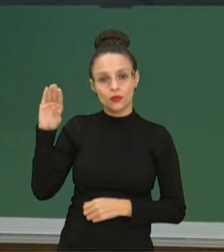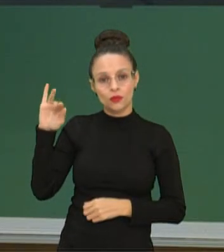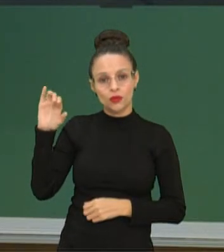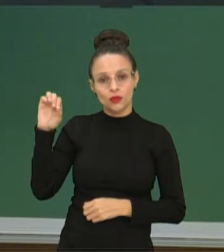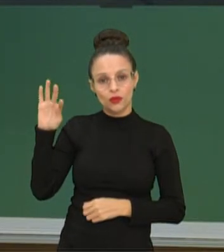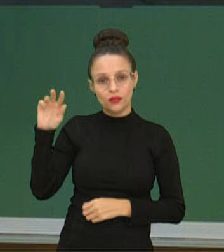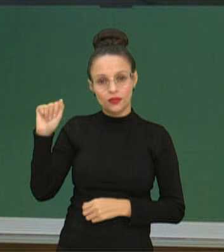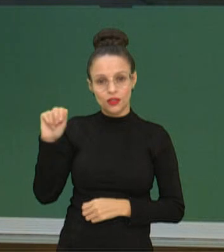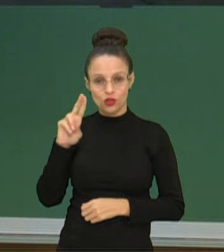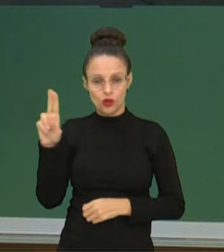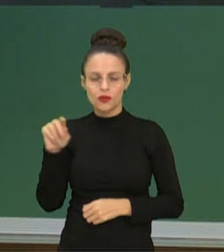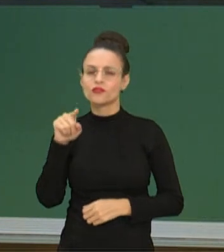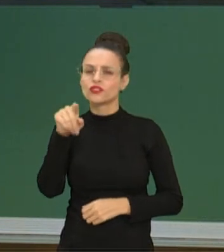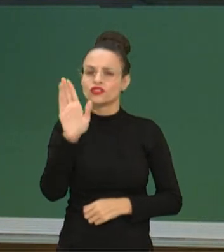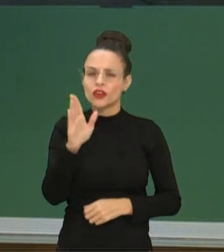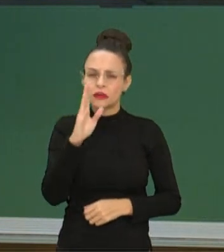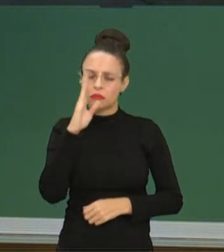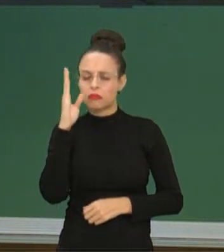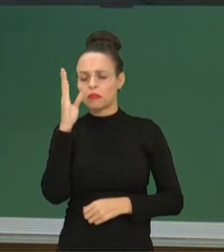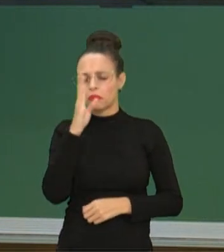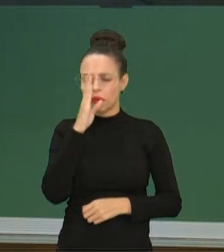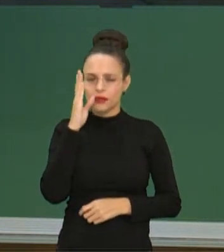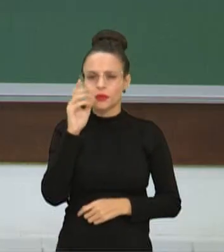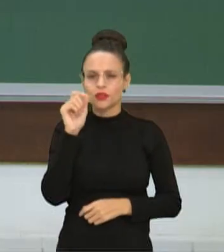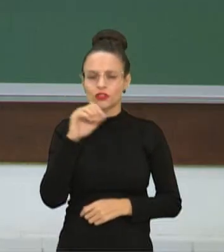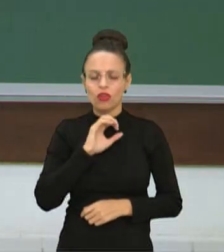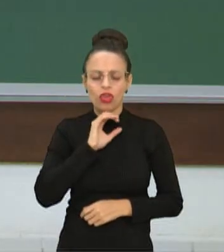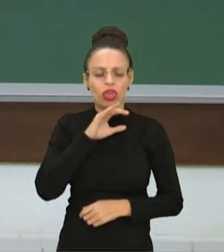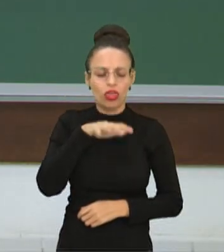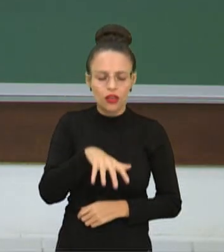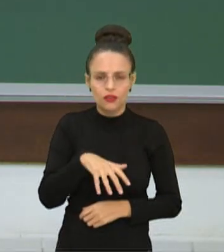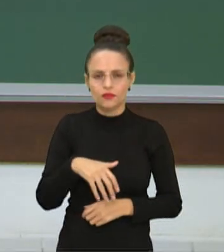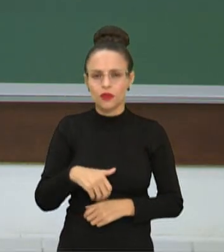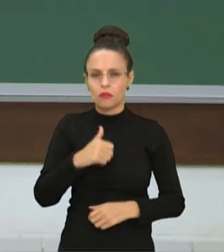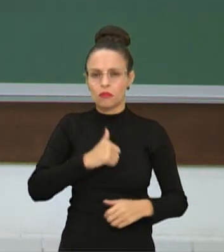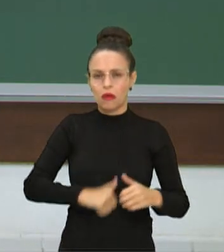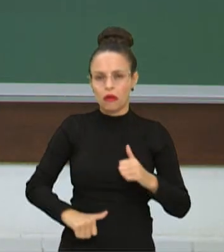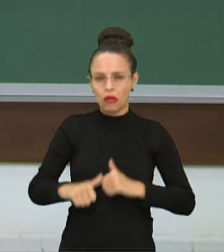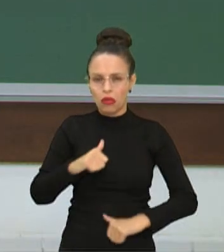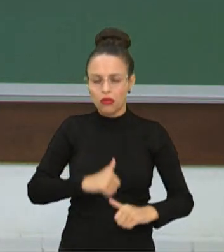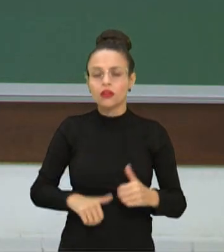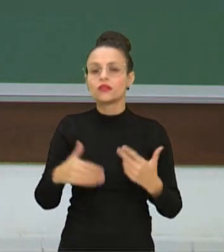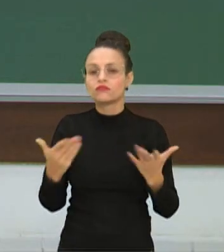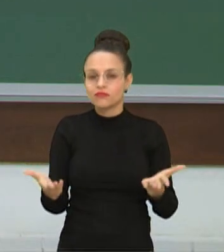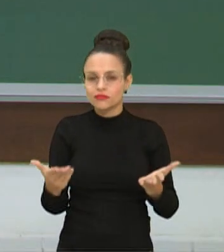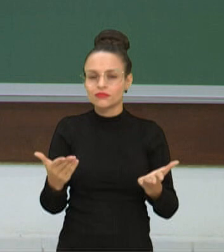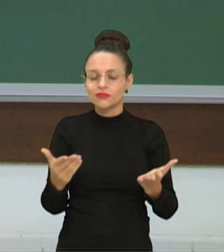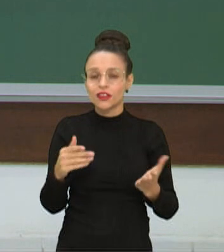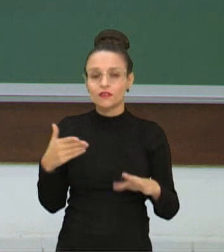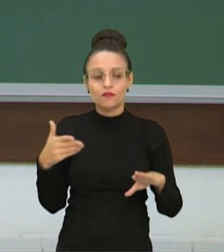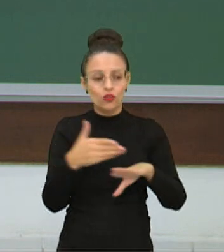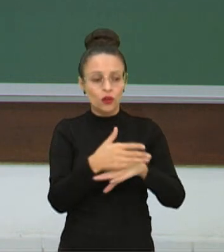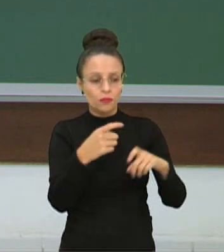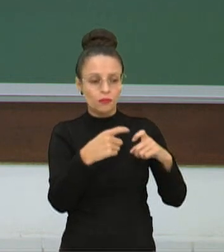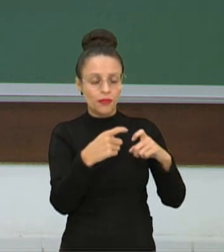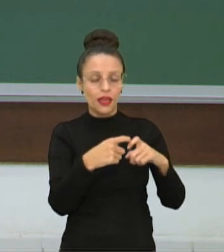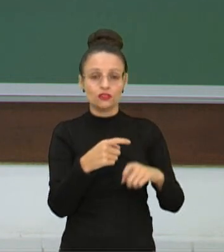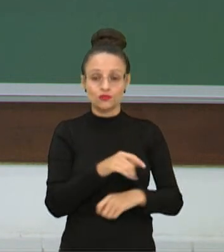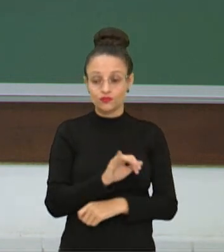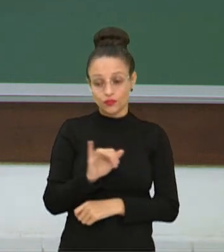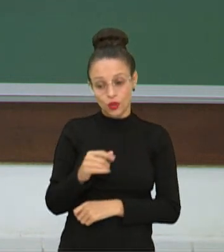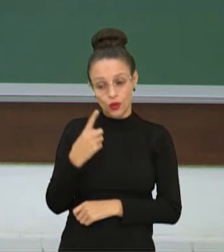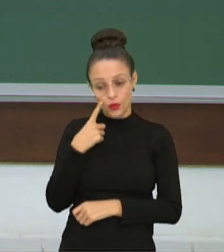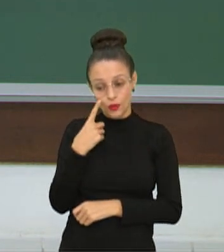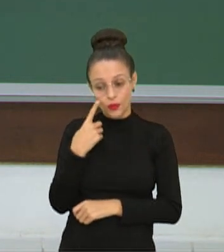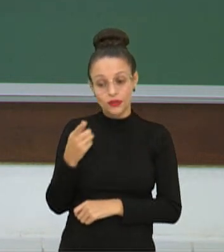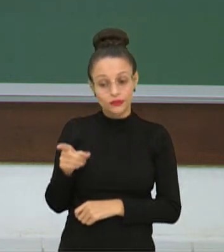Quem nunca passou mal de ter um episódio de vômito, diarreia, e aí você foi ao médico e ele falou, olha, você vai